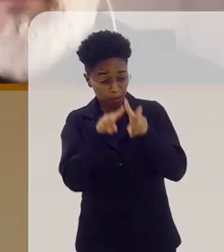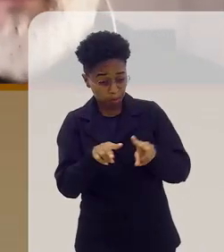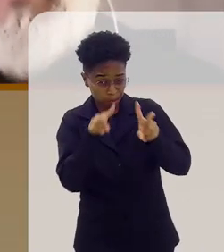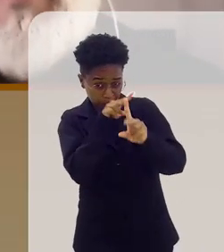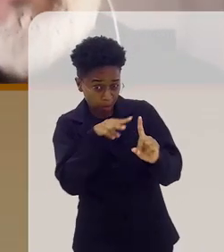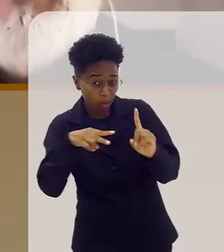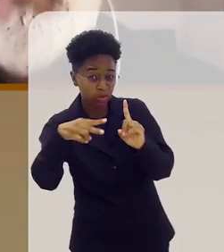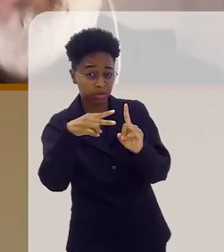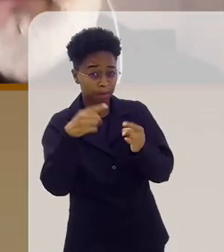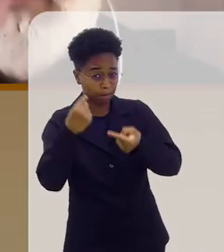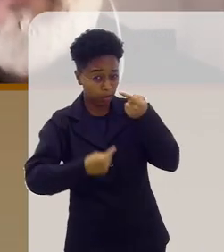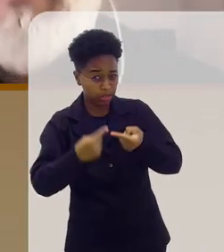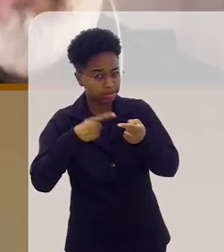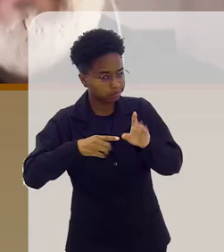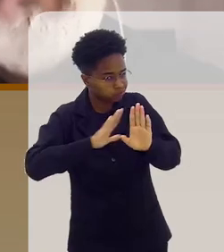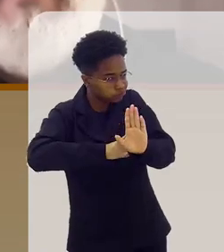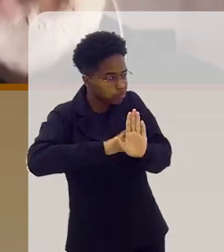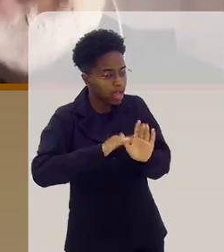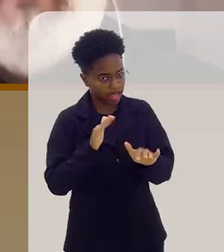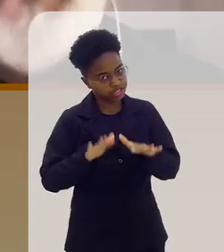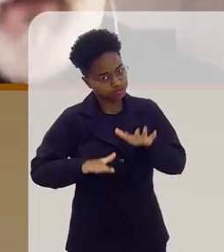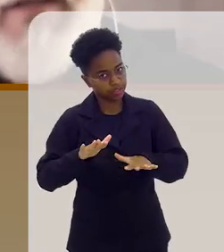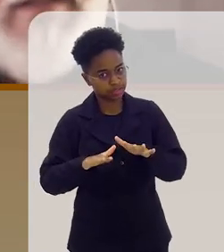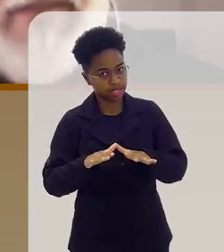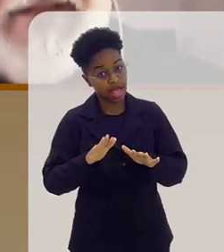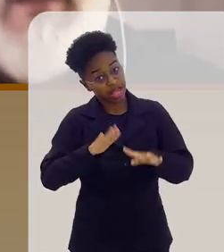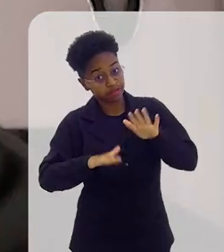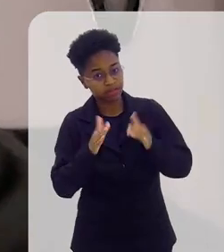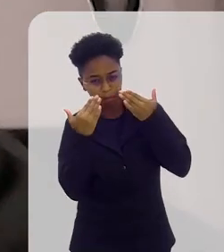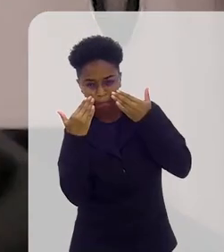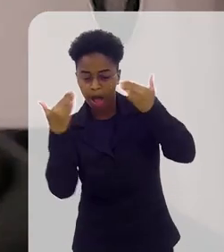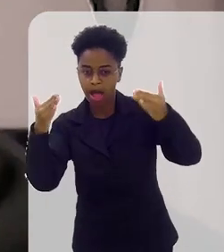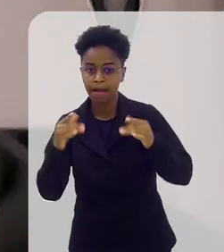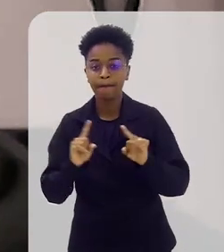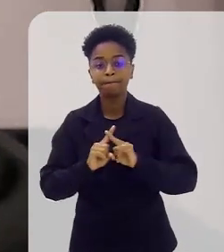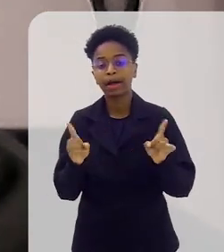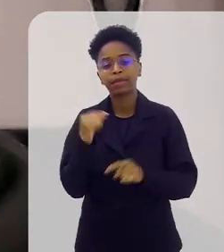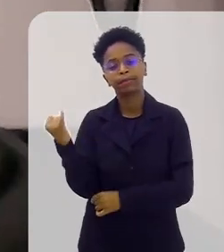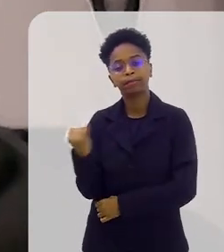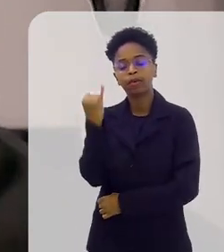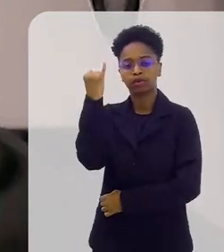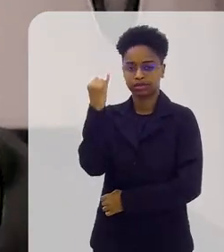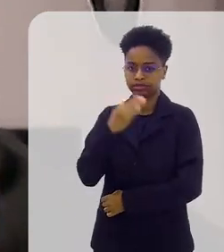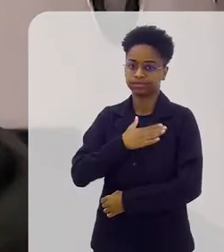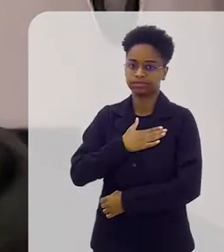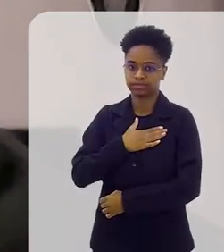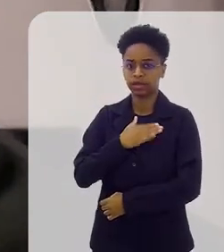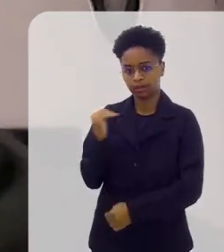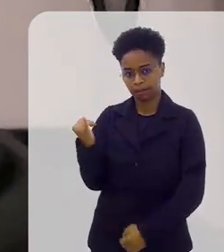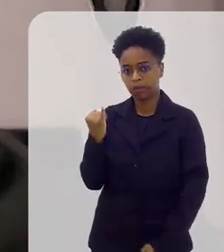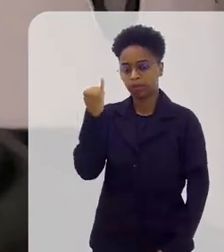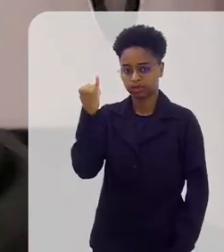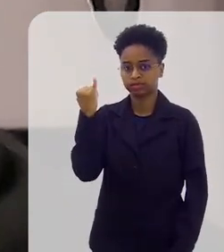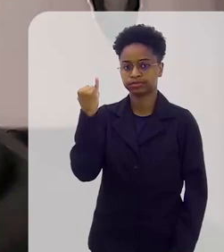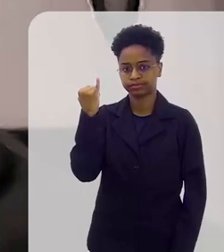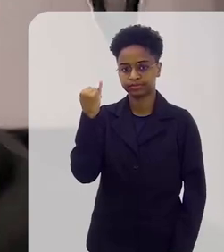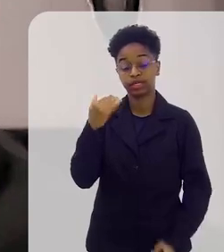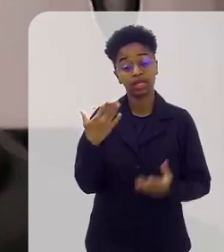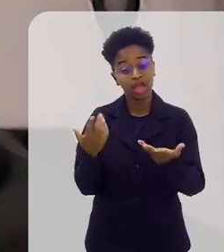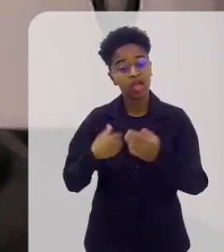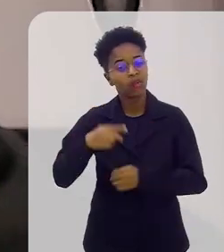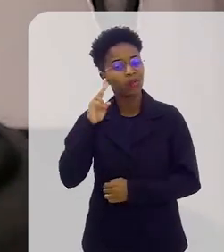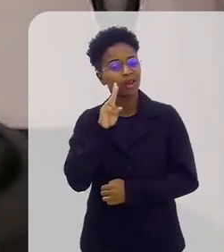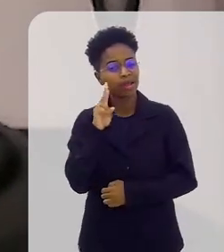O olhar político do João, né, nas entrelinhas, às vezes nas entrelinhas, às vezes não, né, isso foi muito importante para mim, muito